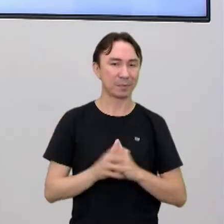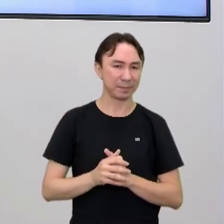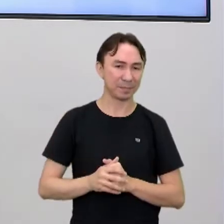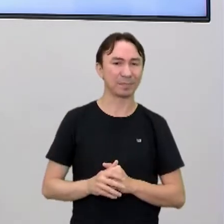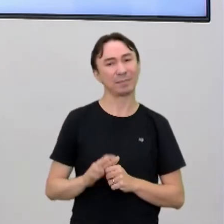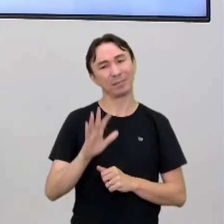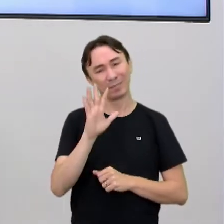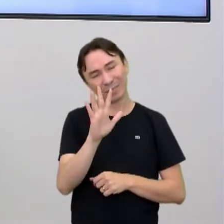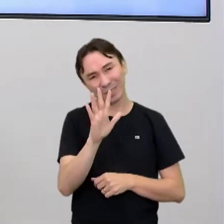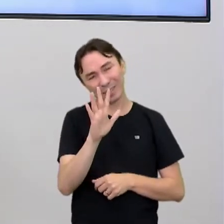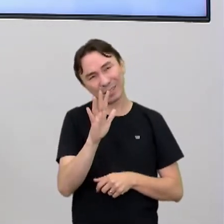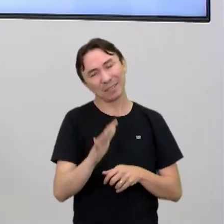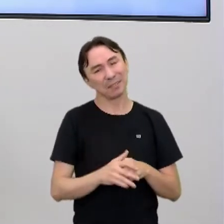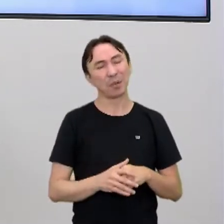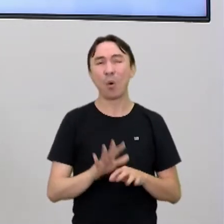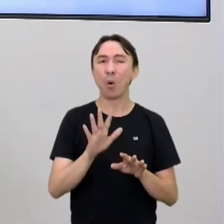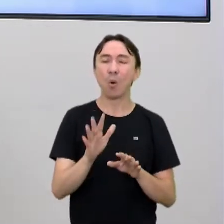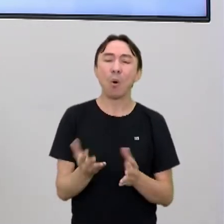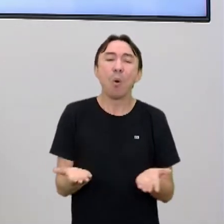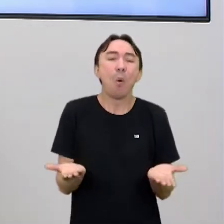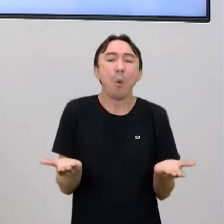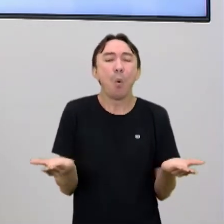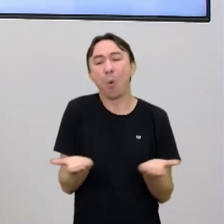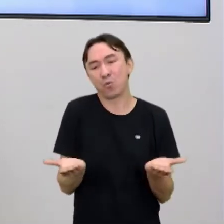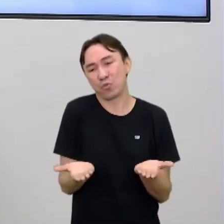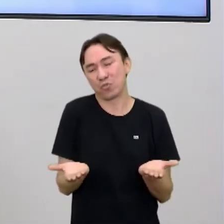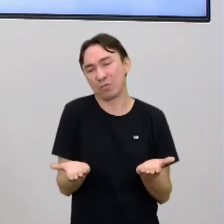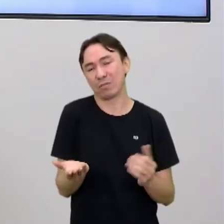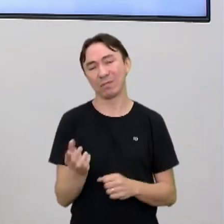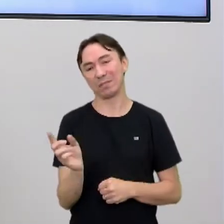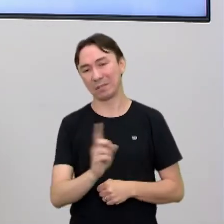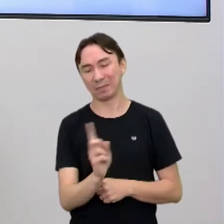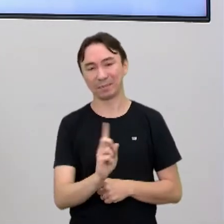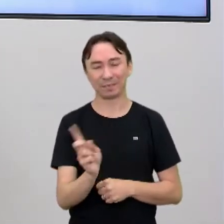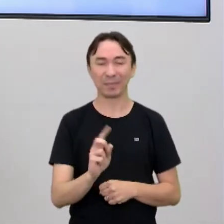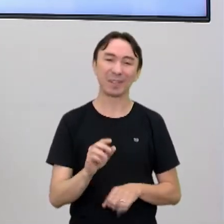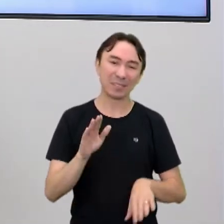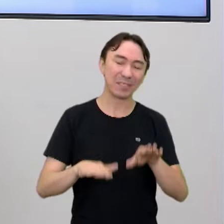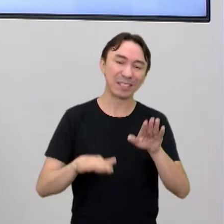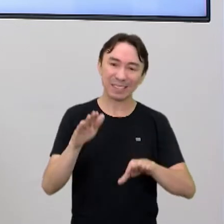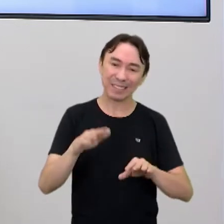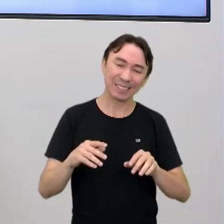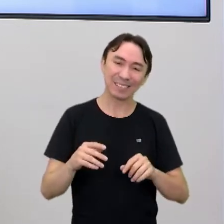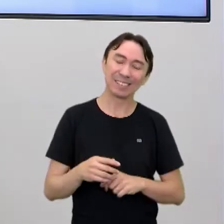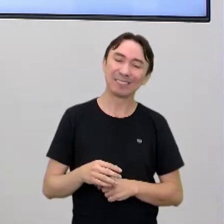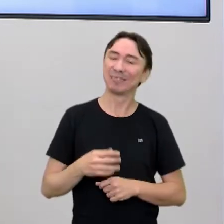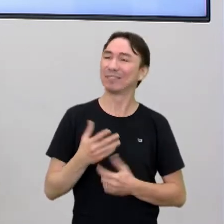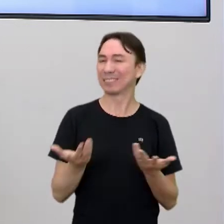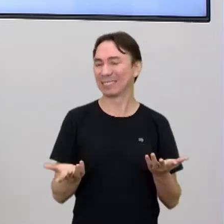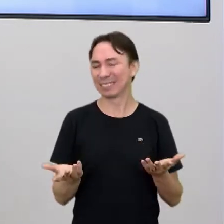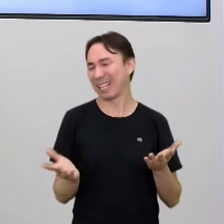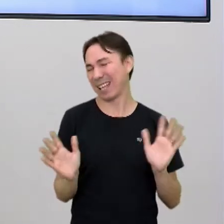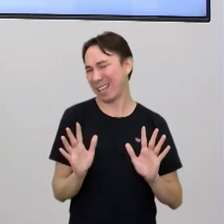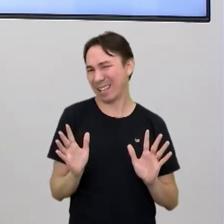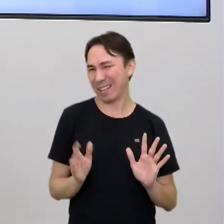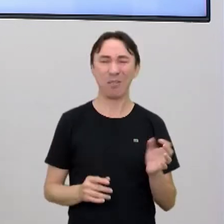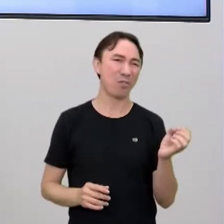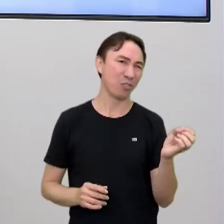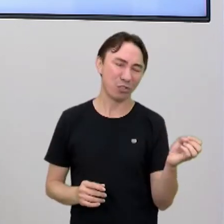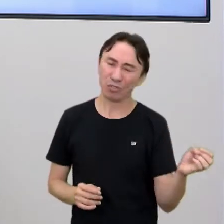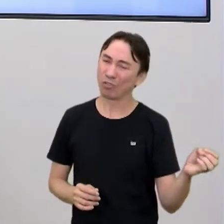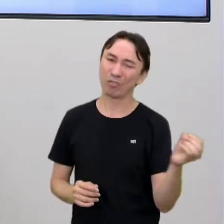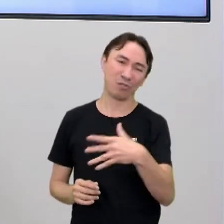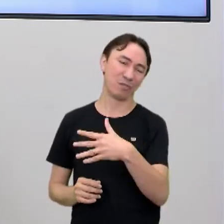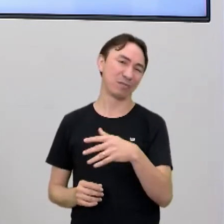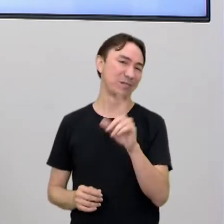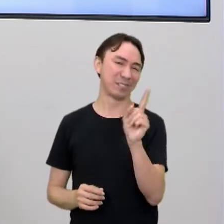não é de hoje, tá? Às vezes a gente fala isso e as pessoas podem achar que isso tem uma certa novidade. Não, isso não é tão novo